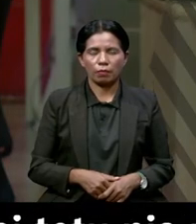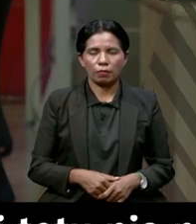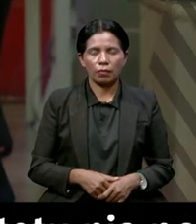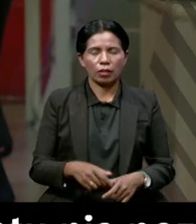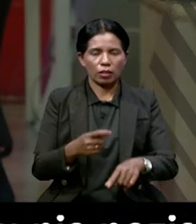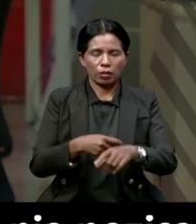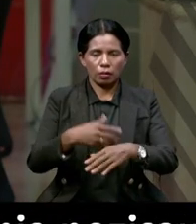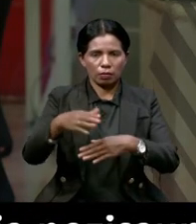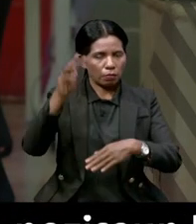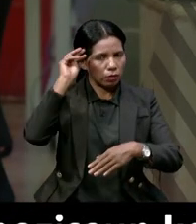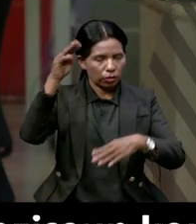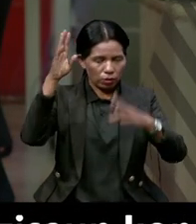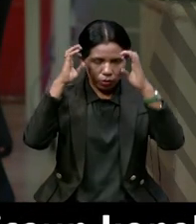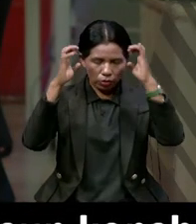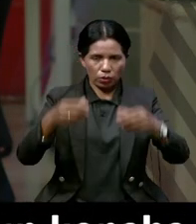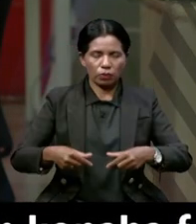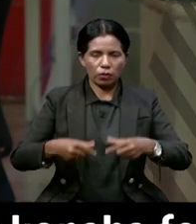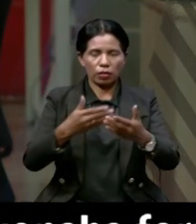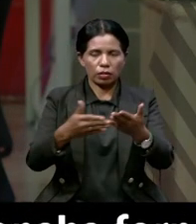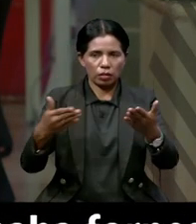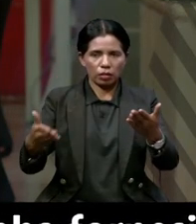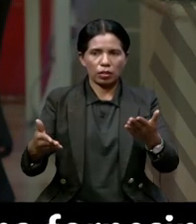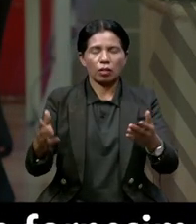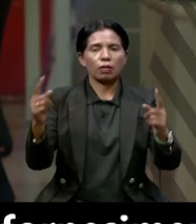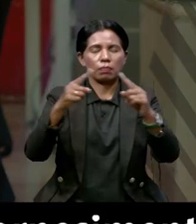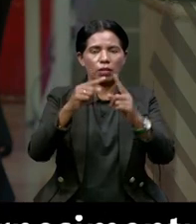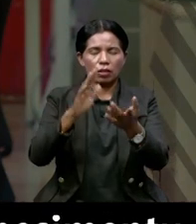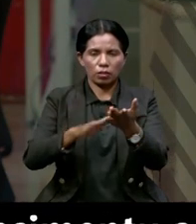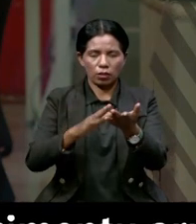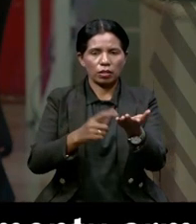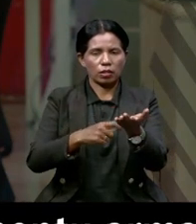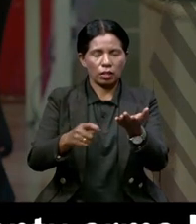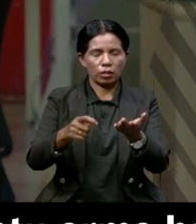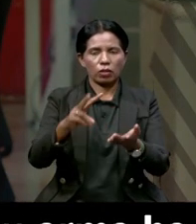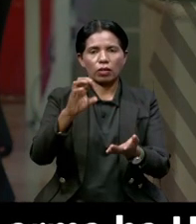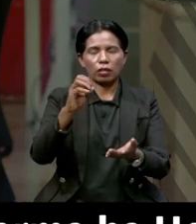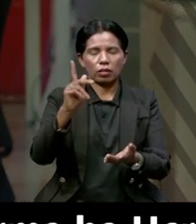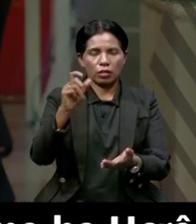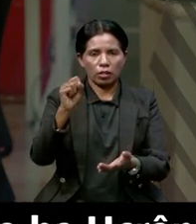Tempo para o Ministério da Educação se distribui equipamento prático para a Escola Secundária Técnica Vocacional Cira.